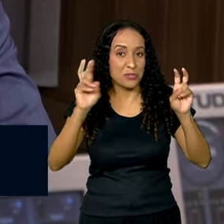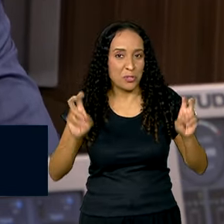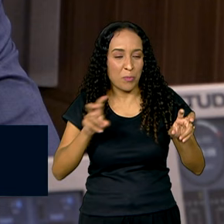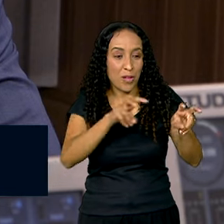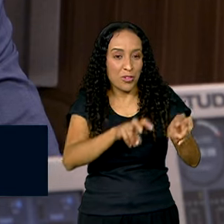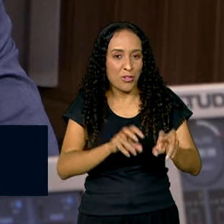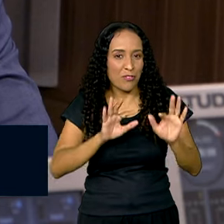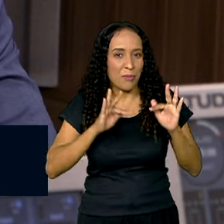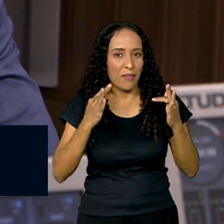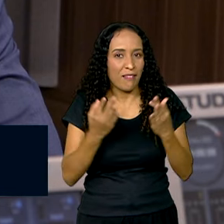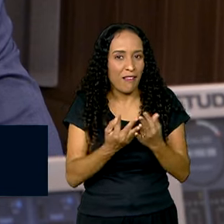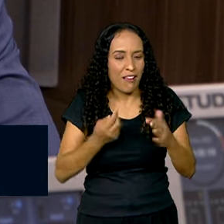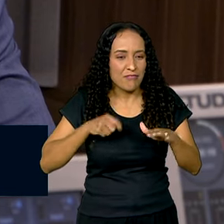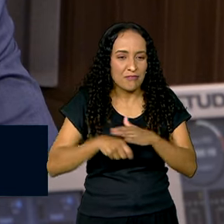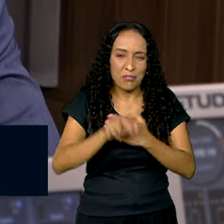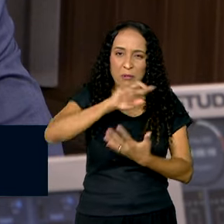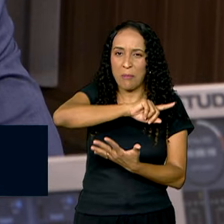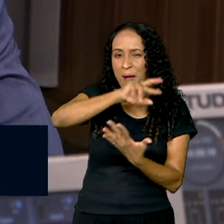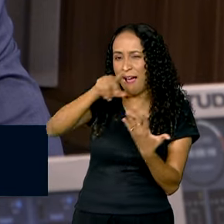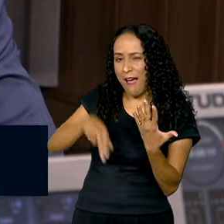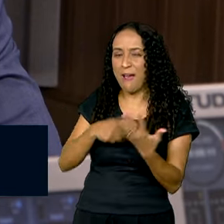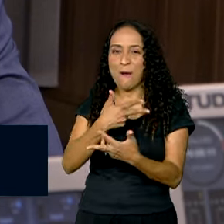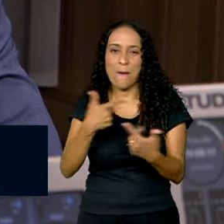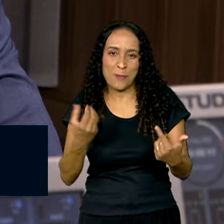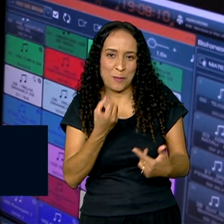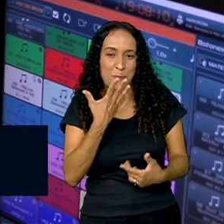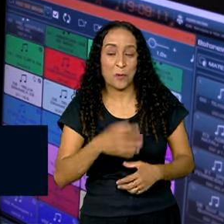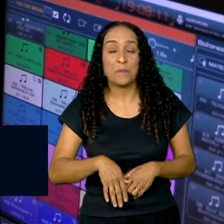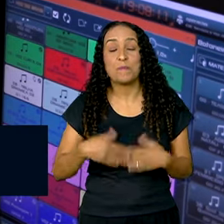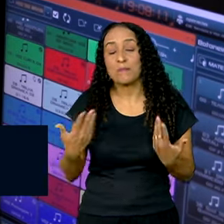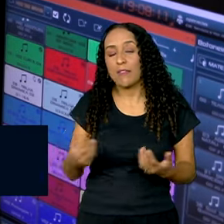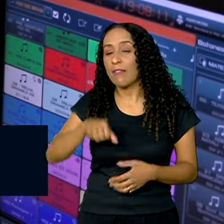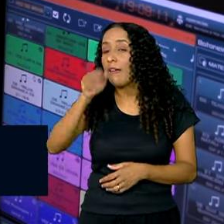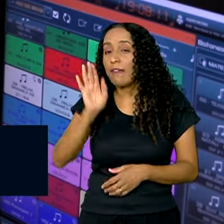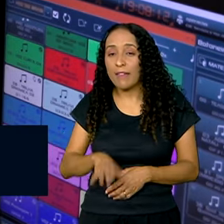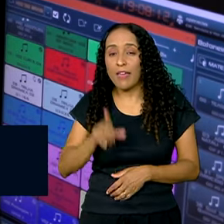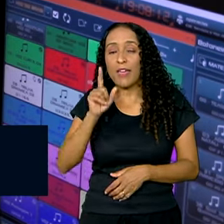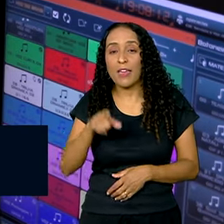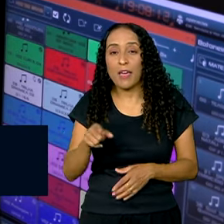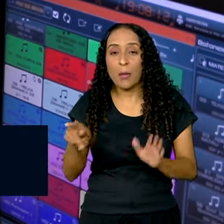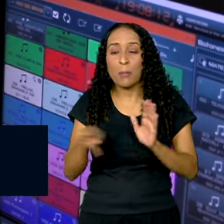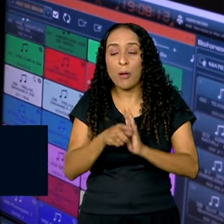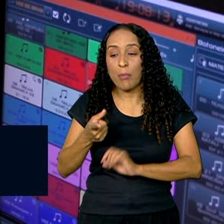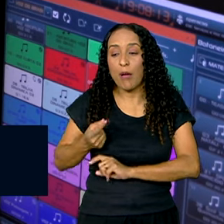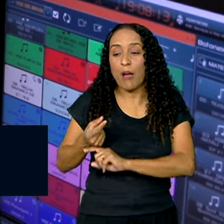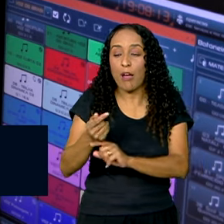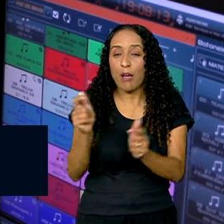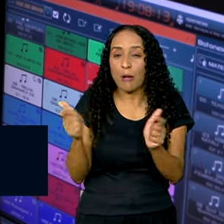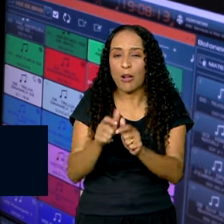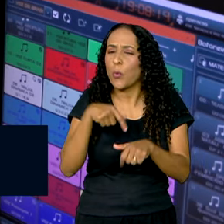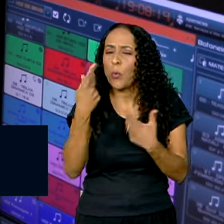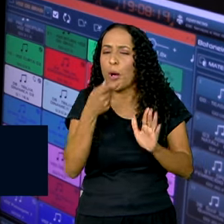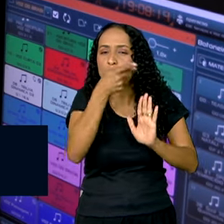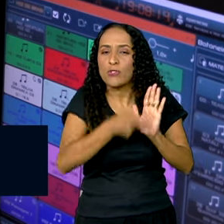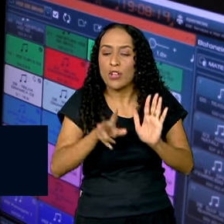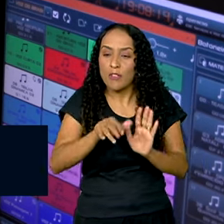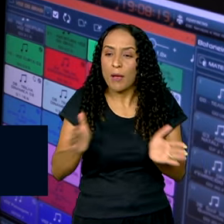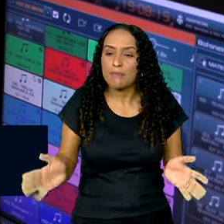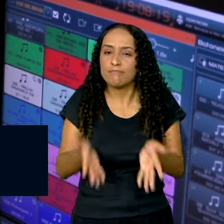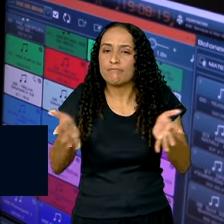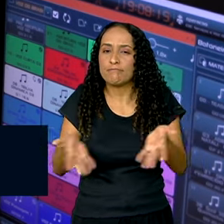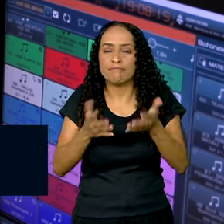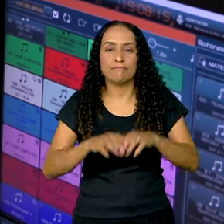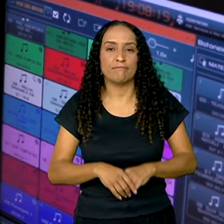Agricultura Familiar Fundos enfim muita coisa boa vamos lá a quem se destina esse microcrédito e que tipo de projeto serão incentivados